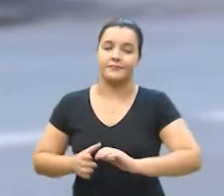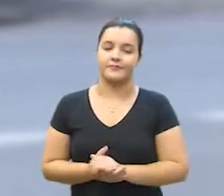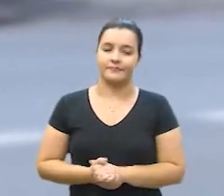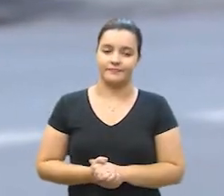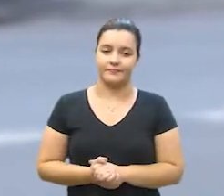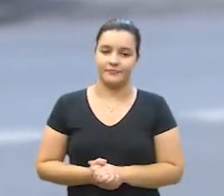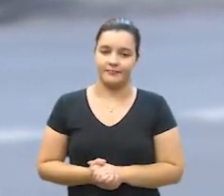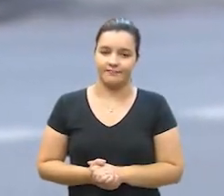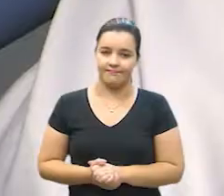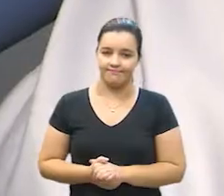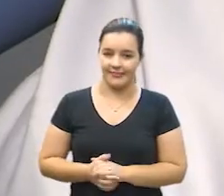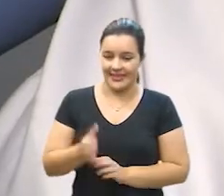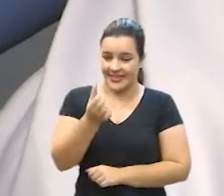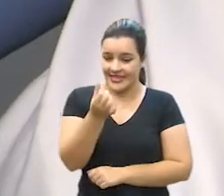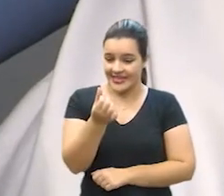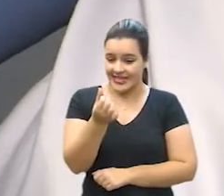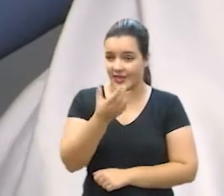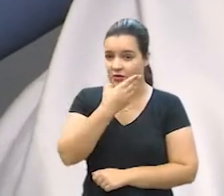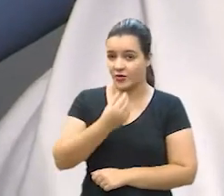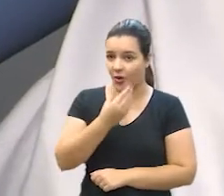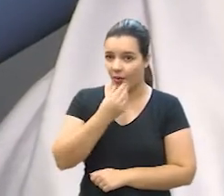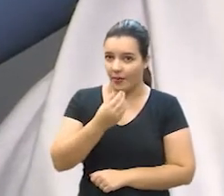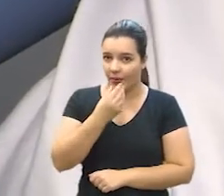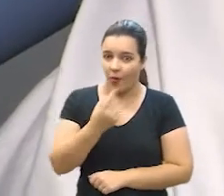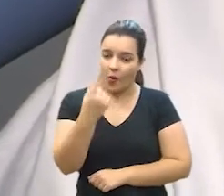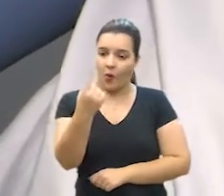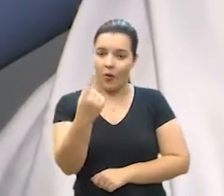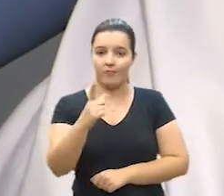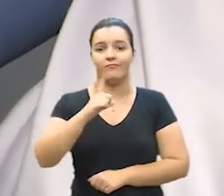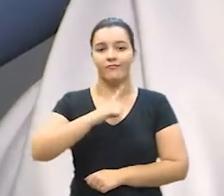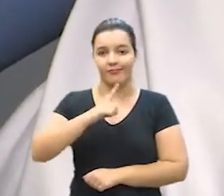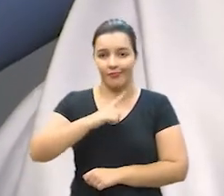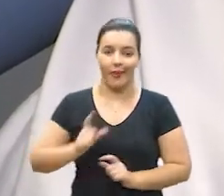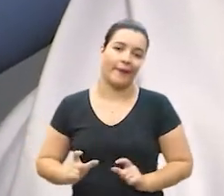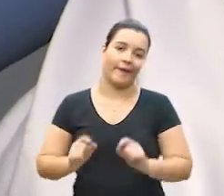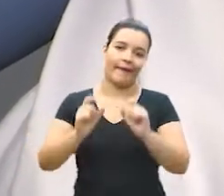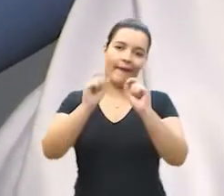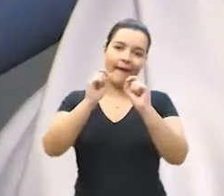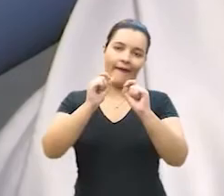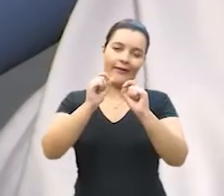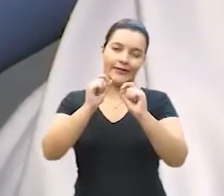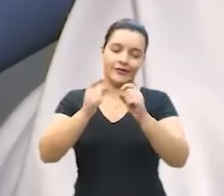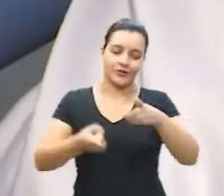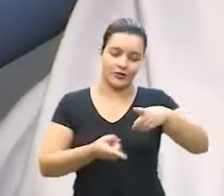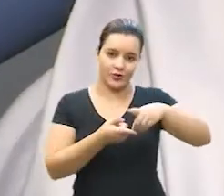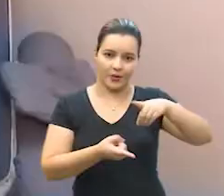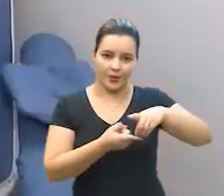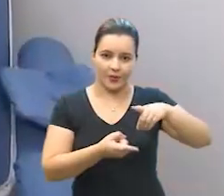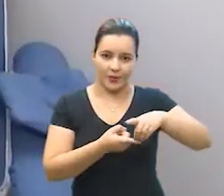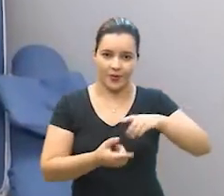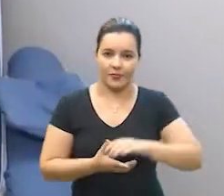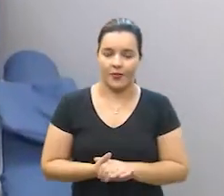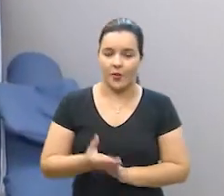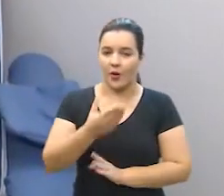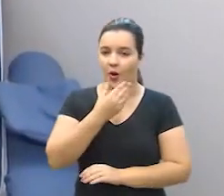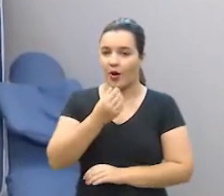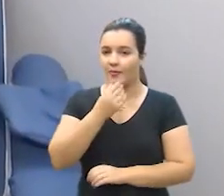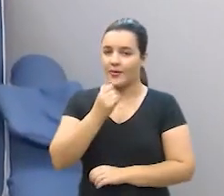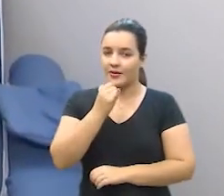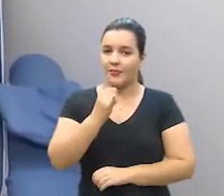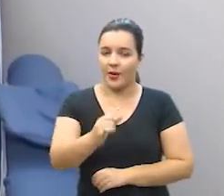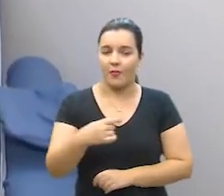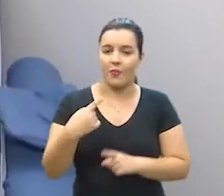pele não melanoma, sendo que a cada 6 homens, um é portador do câncer de próstata. O empresário